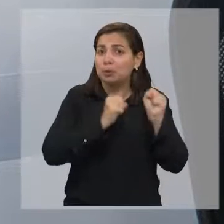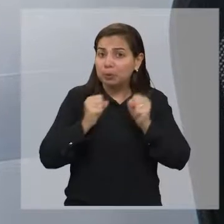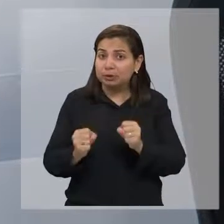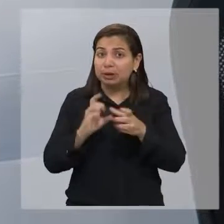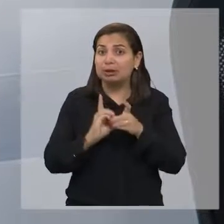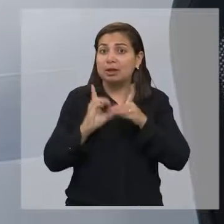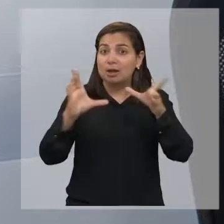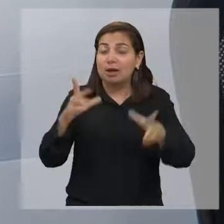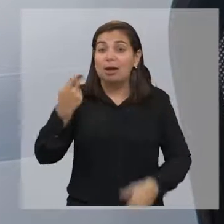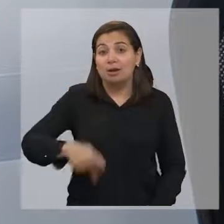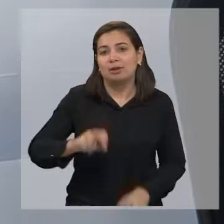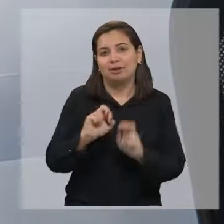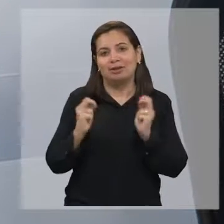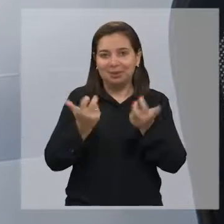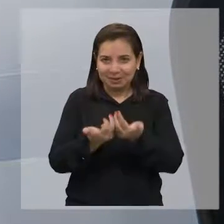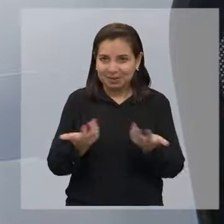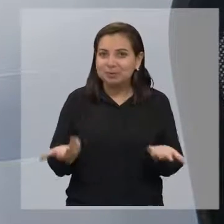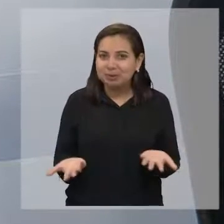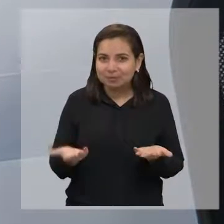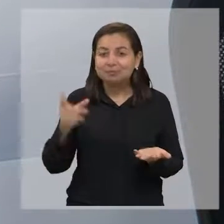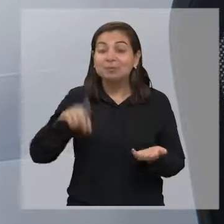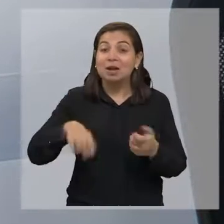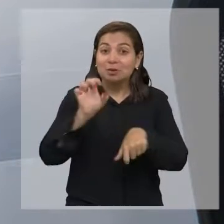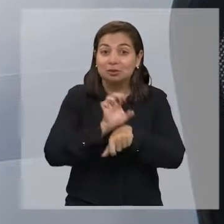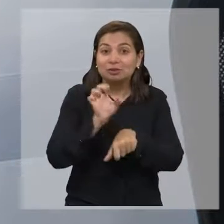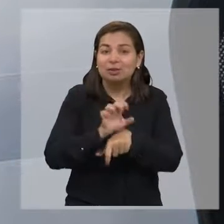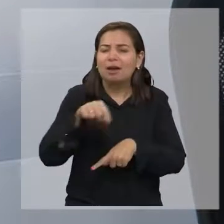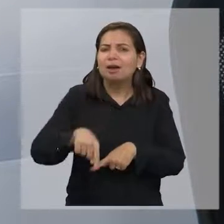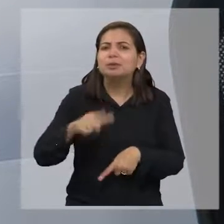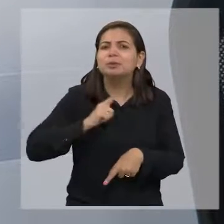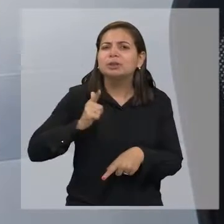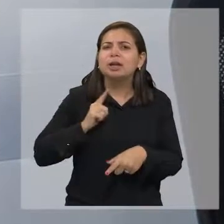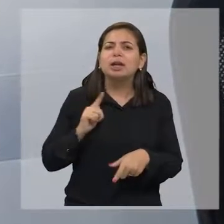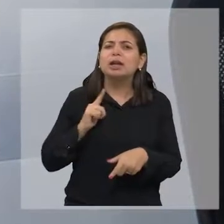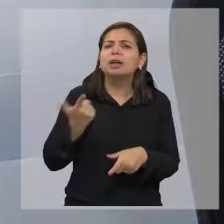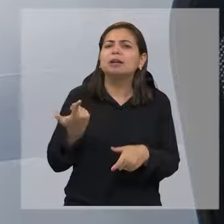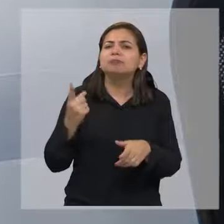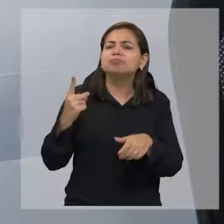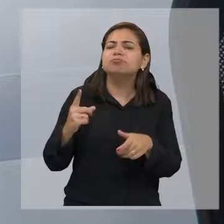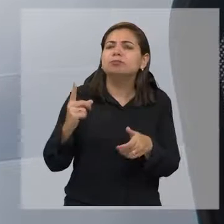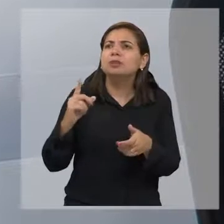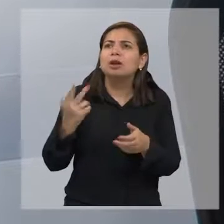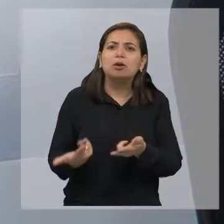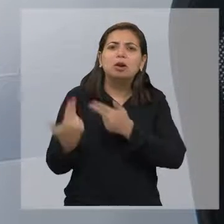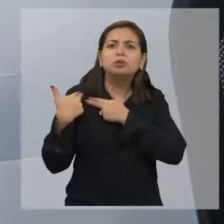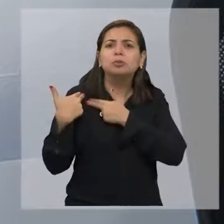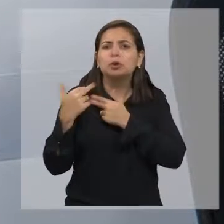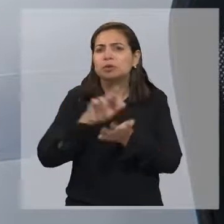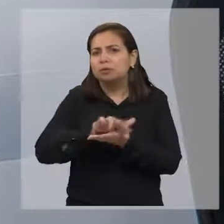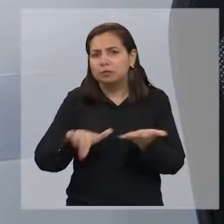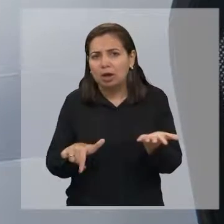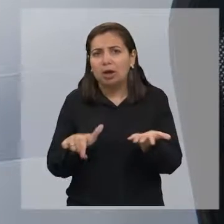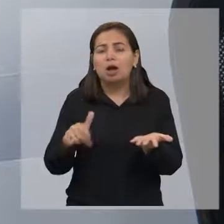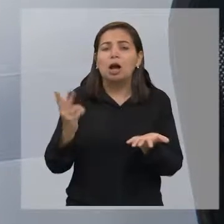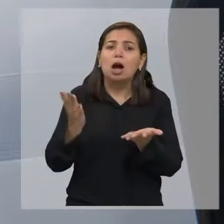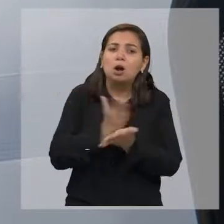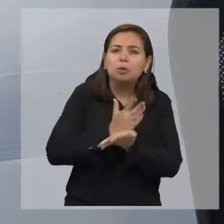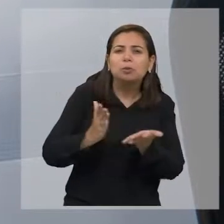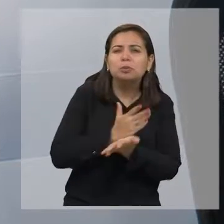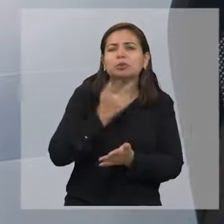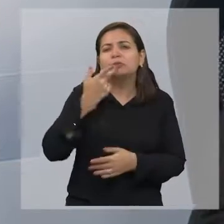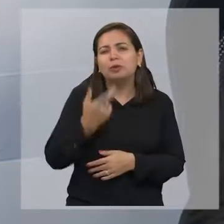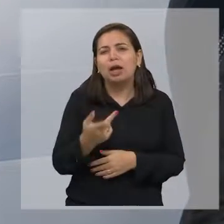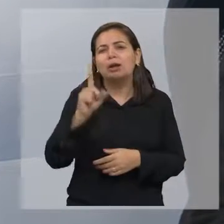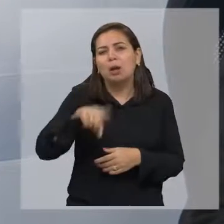que é o poder legislativo. O Estado possui funções diversas, as funções estatais. Alguns erroneamente falam em